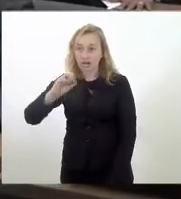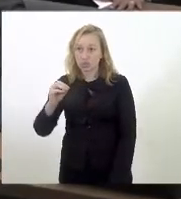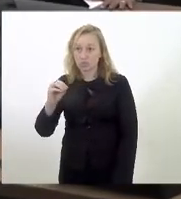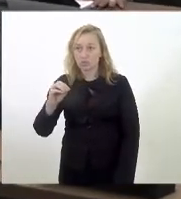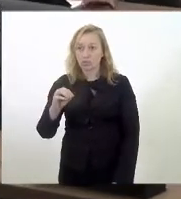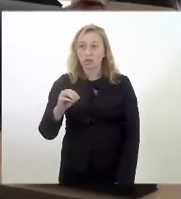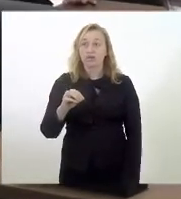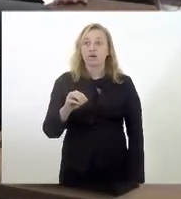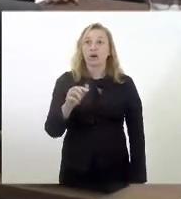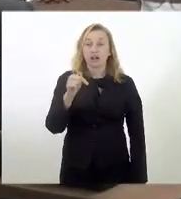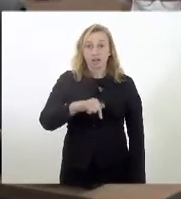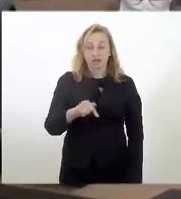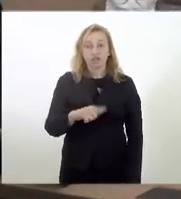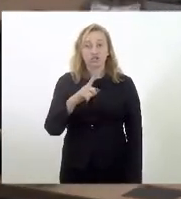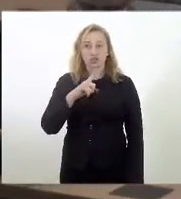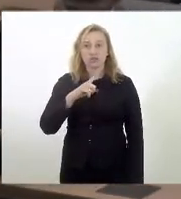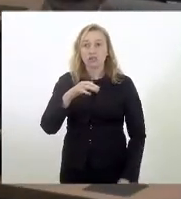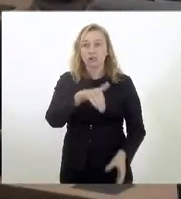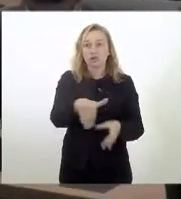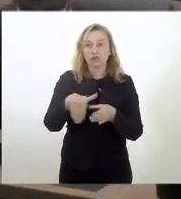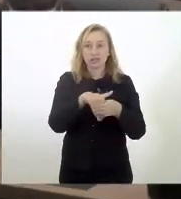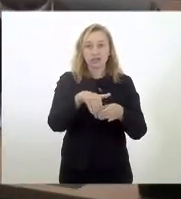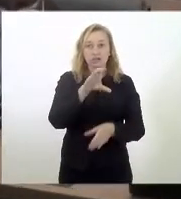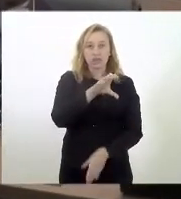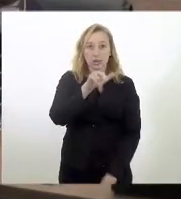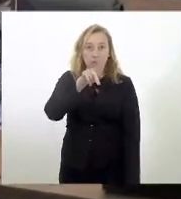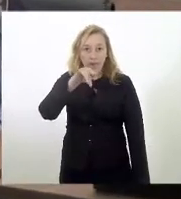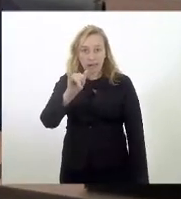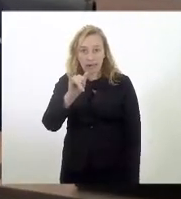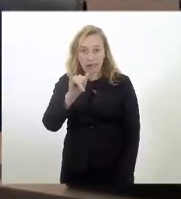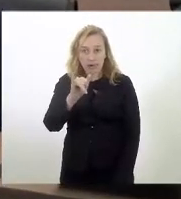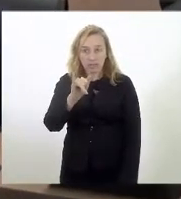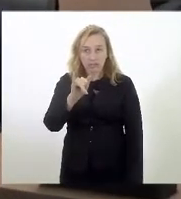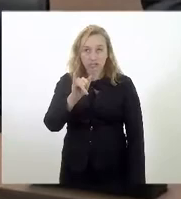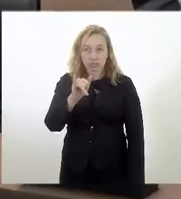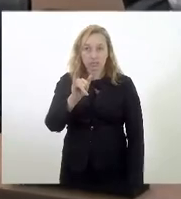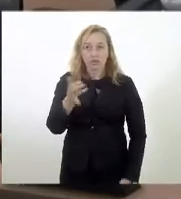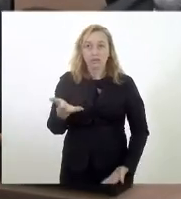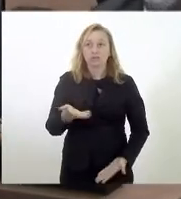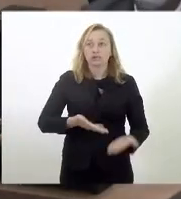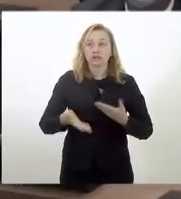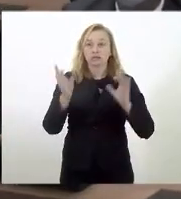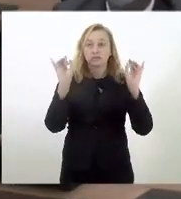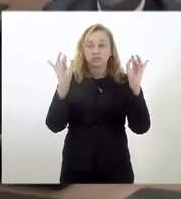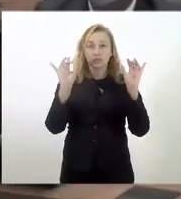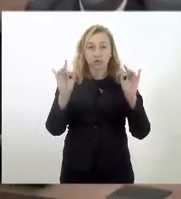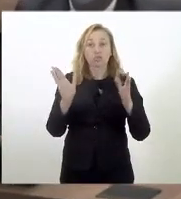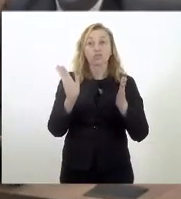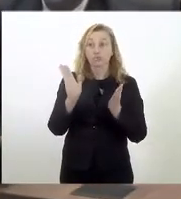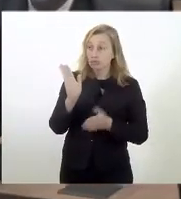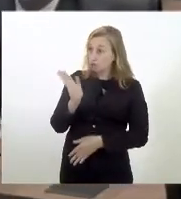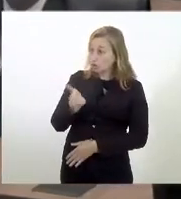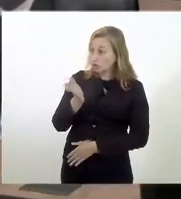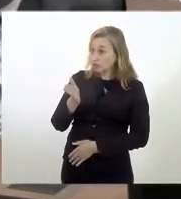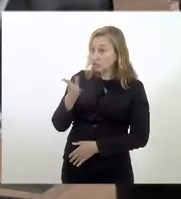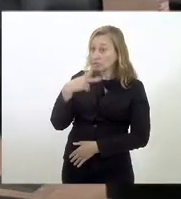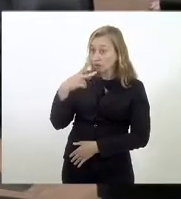tivemos aqui a votação da CPI da participação especial. Como Vossa Excelência mesmo